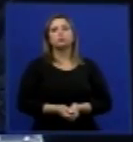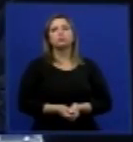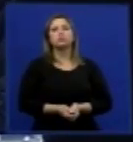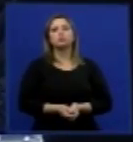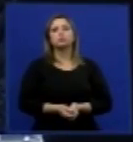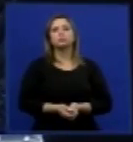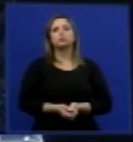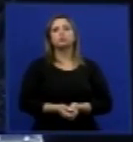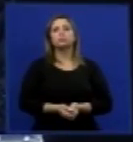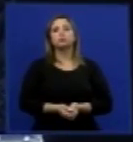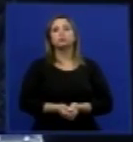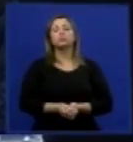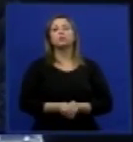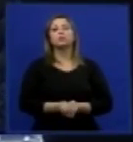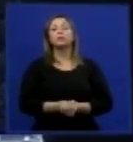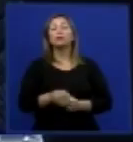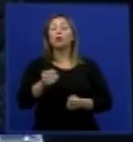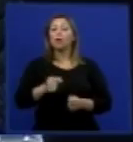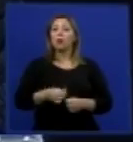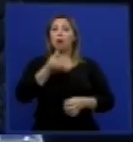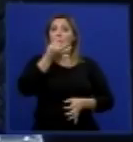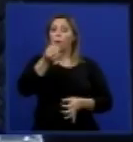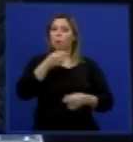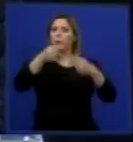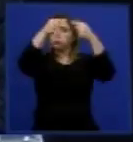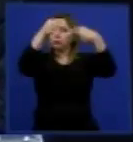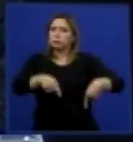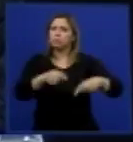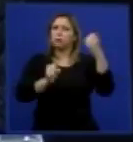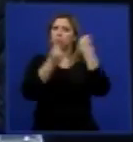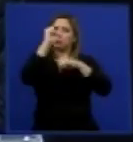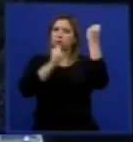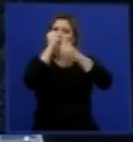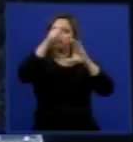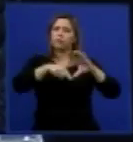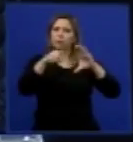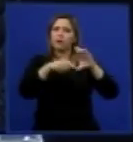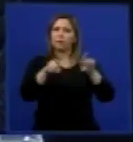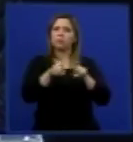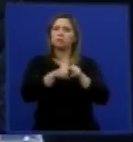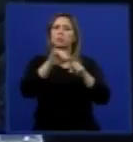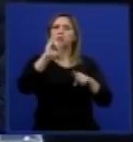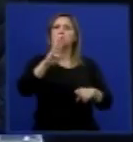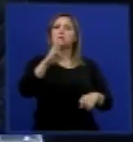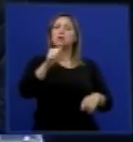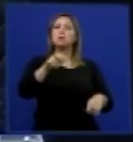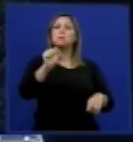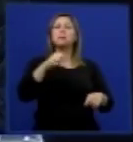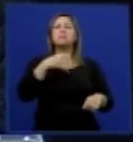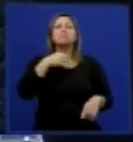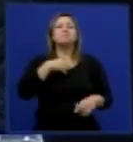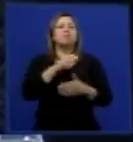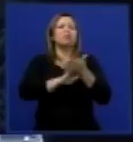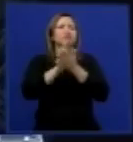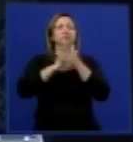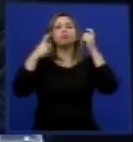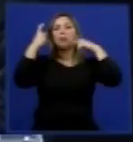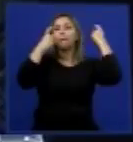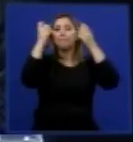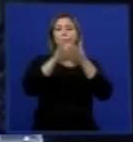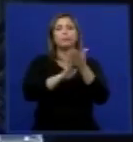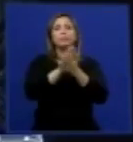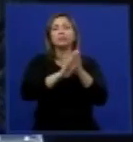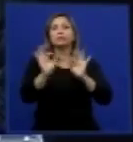Brasil ao se lançar contas fabricantes de pneus remoldados o Ibama se mostra insensível em relação ao risco social